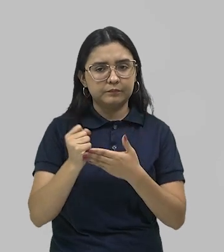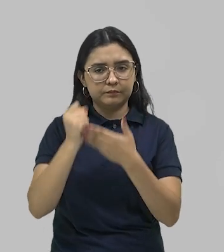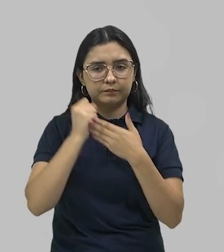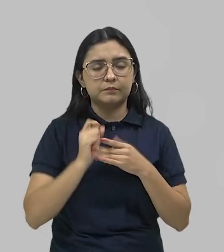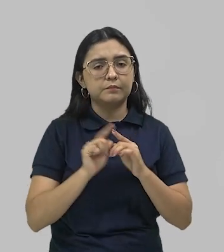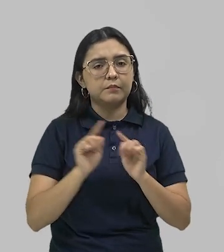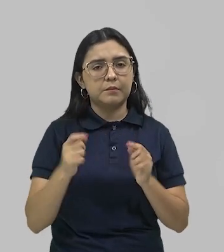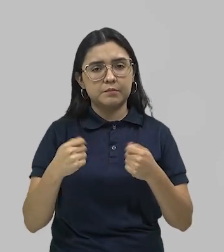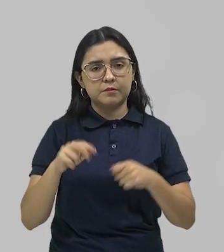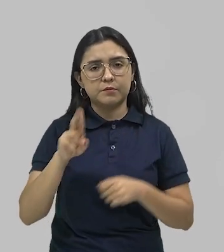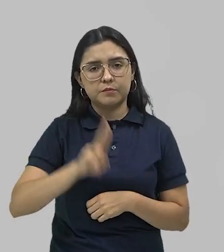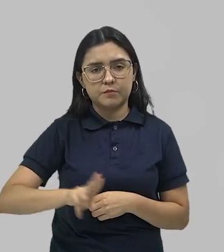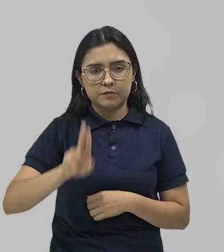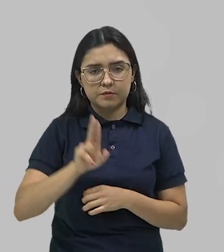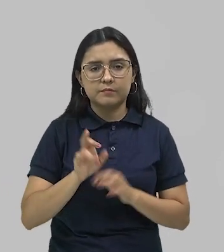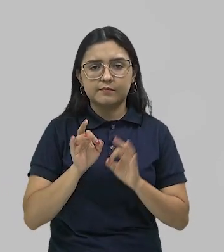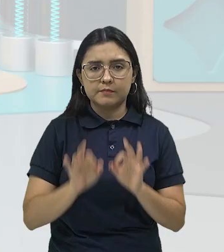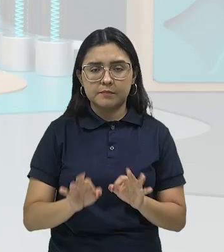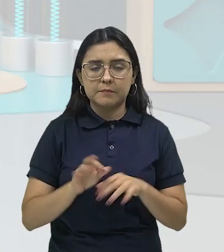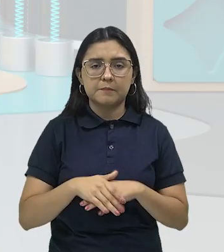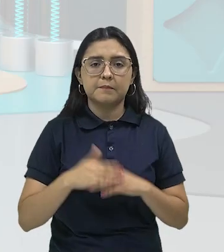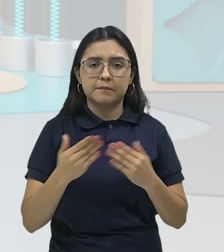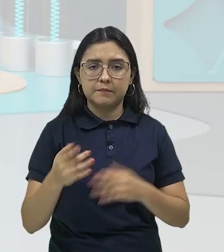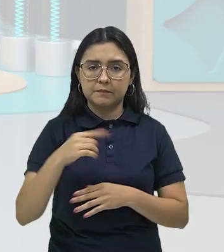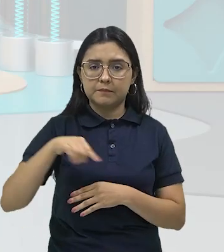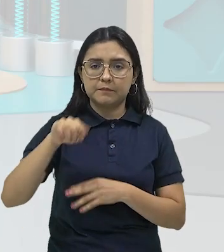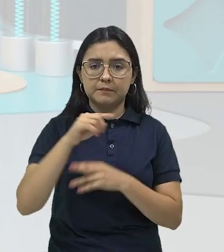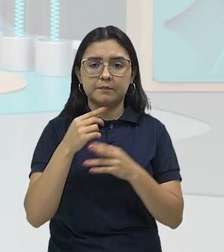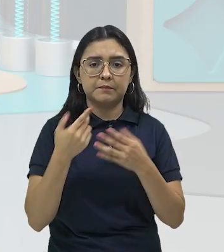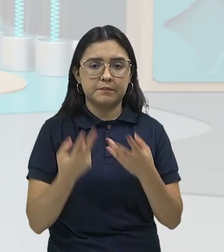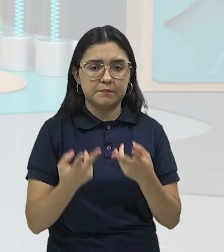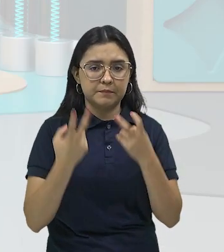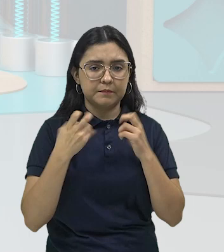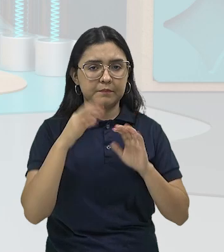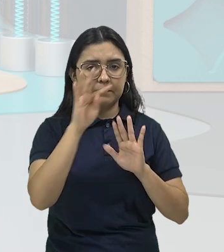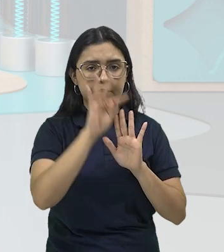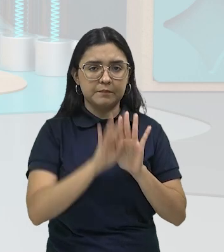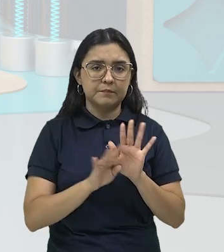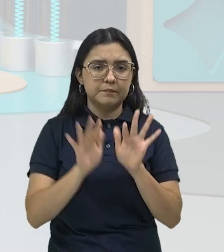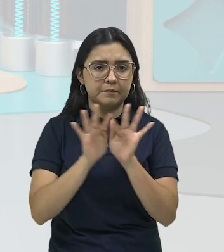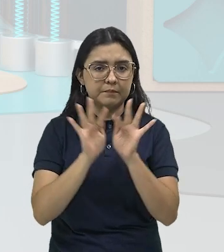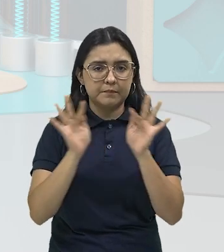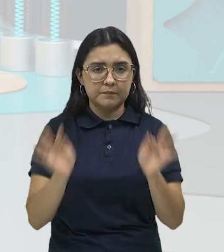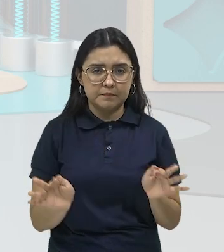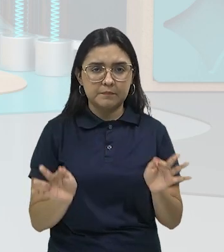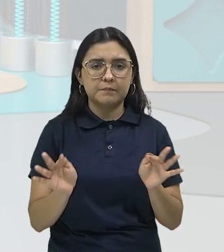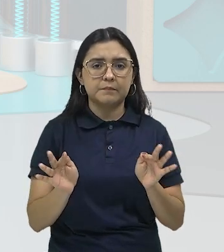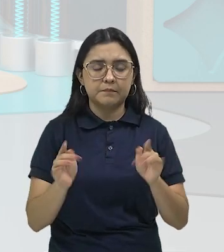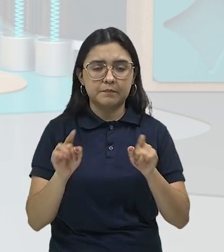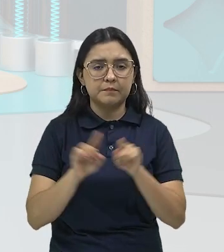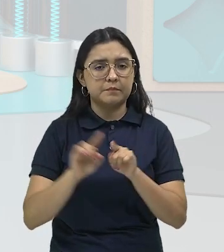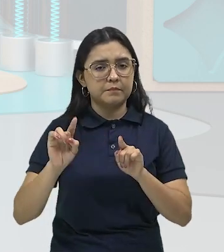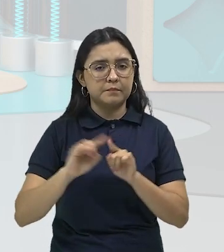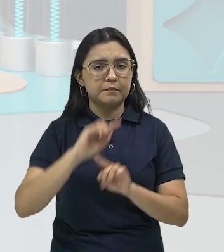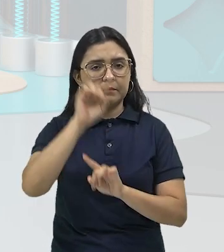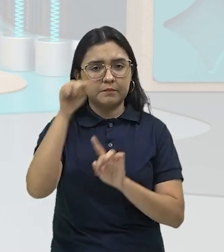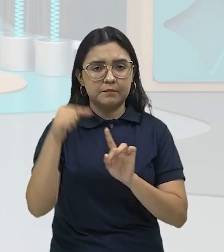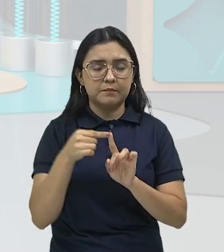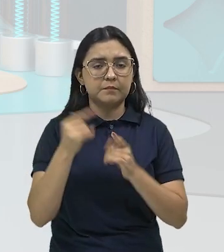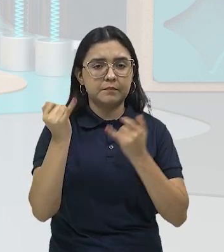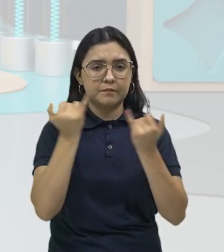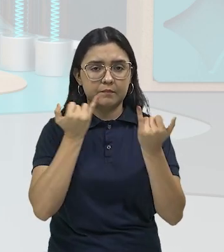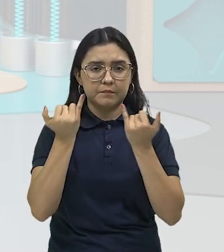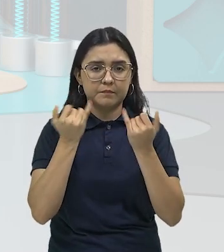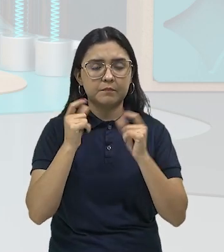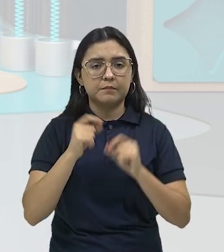usemos ela da maneira certa. Vocês viram que é um texto bastante simples, né? Escrito com uma simplicidade de propósito para fazer com que essas